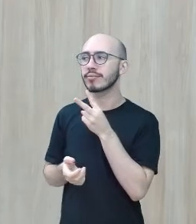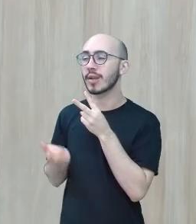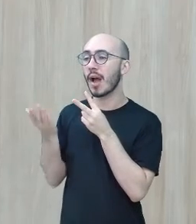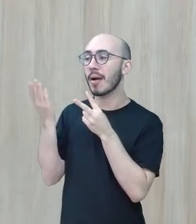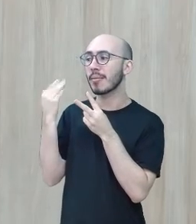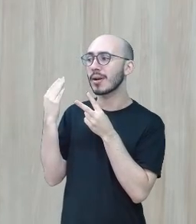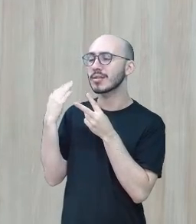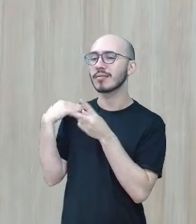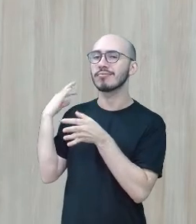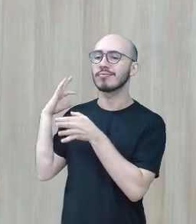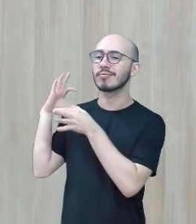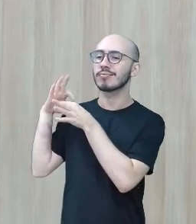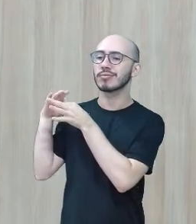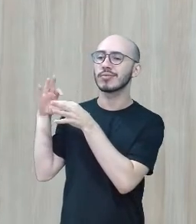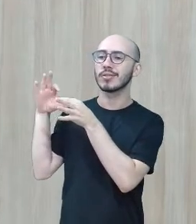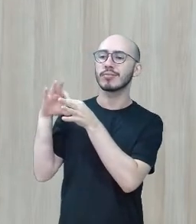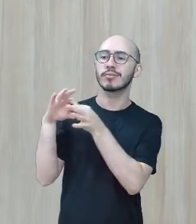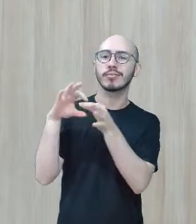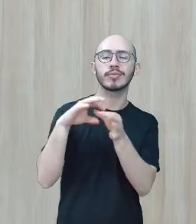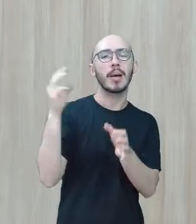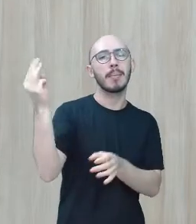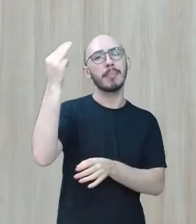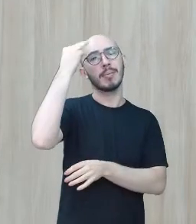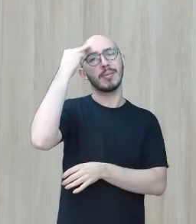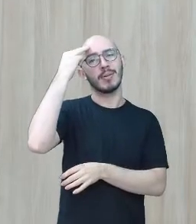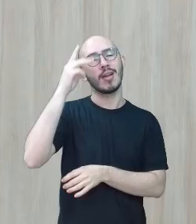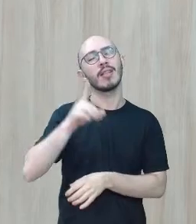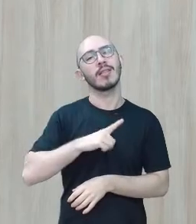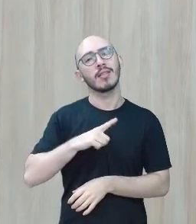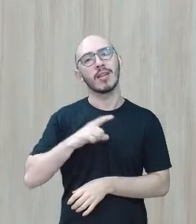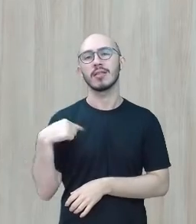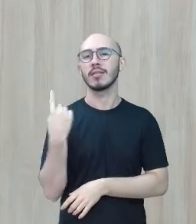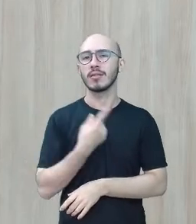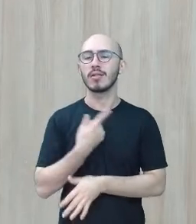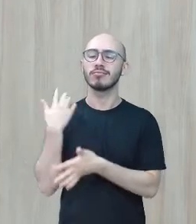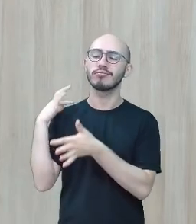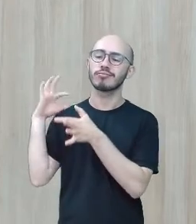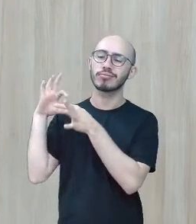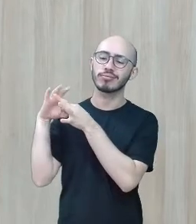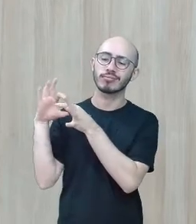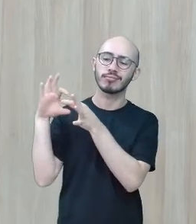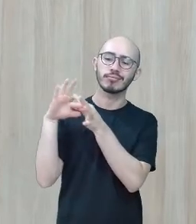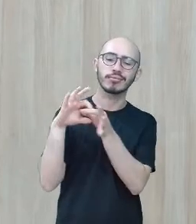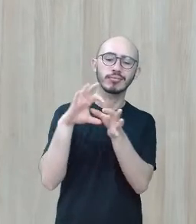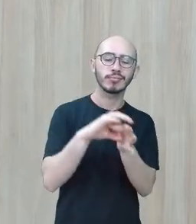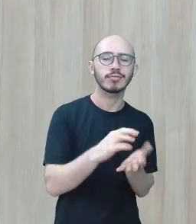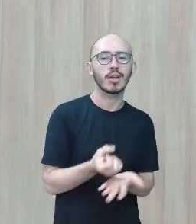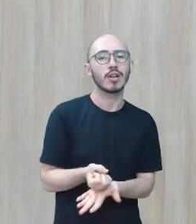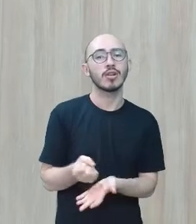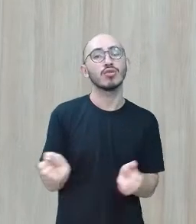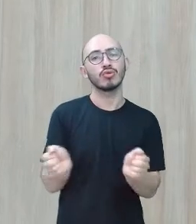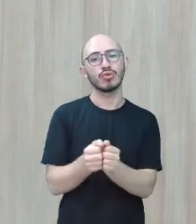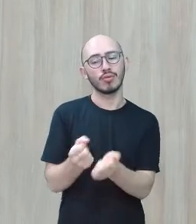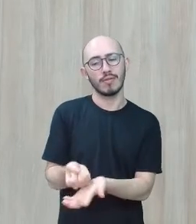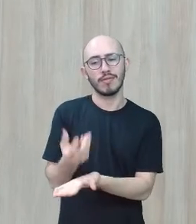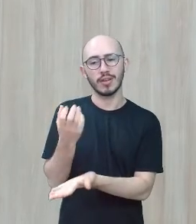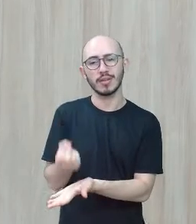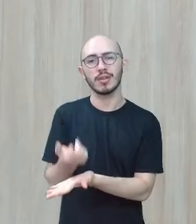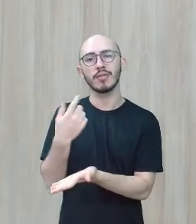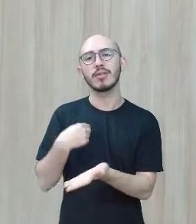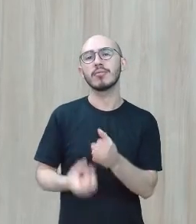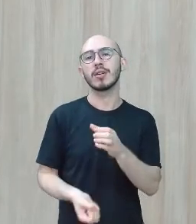uma colcha de retalhos de memória, que a gente pode ir costurando com a ficção e aí construindo um texto